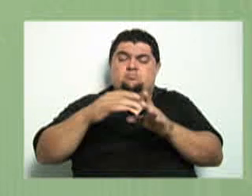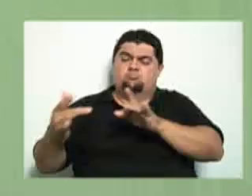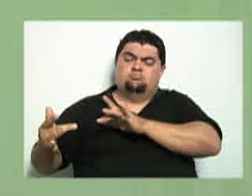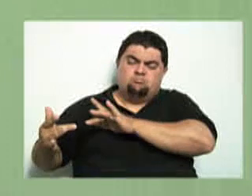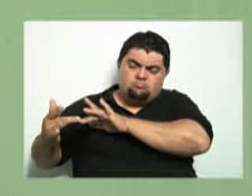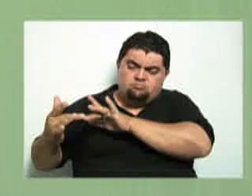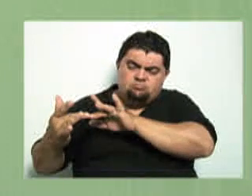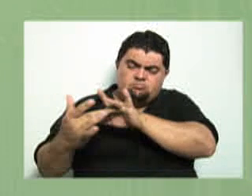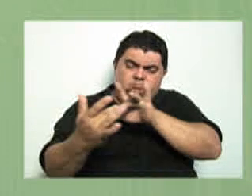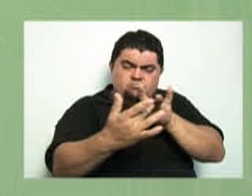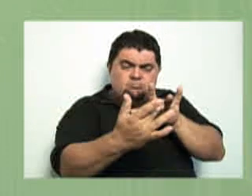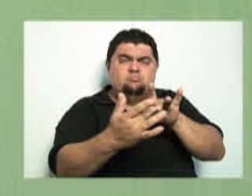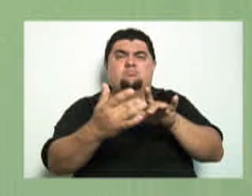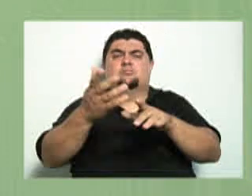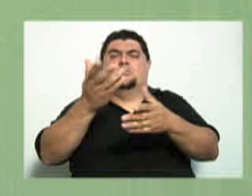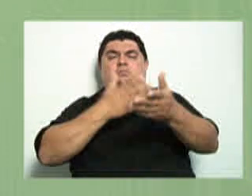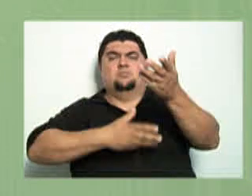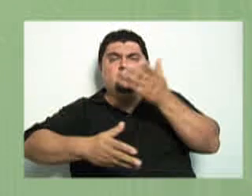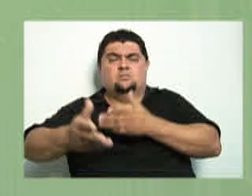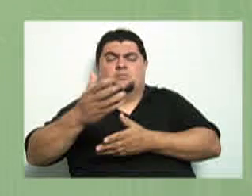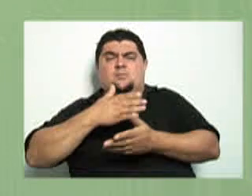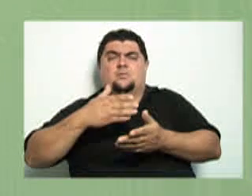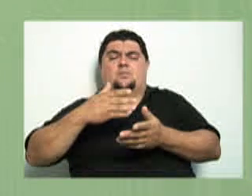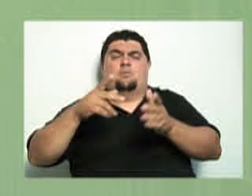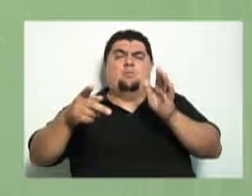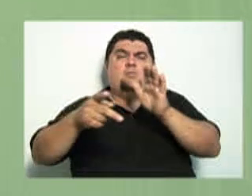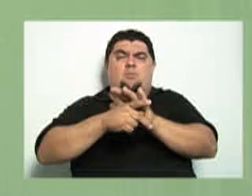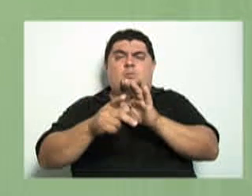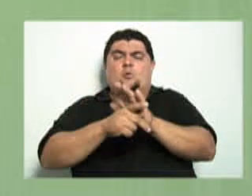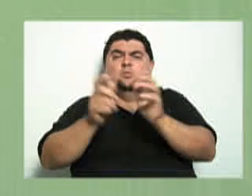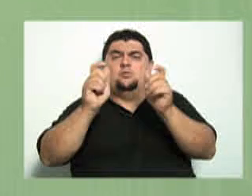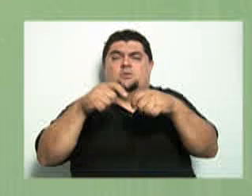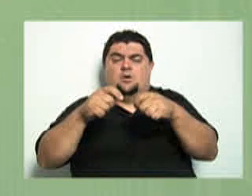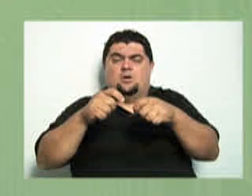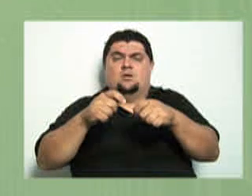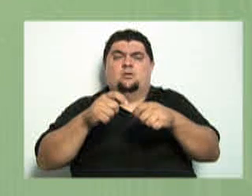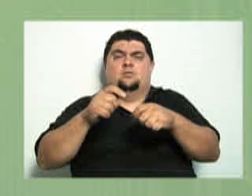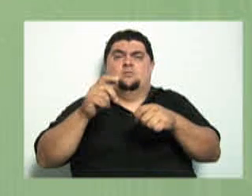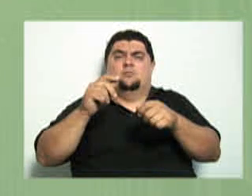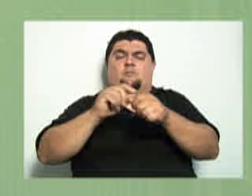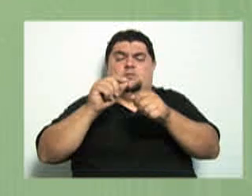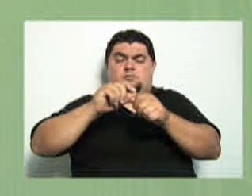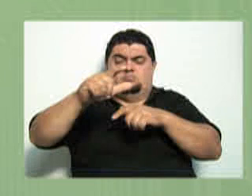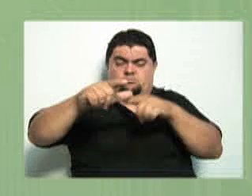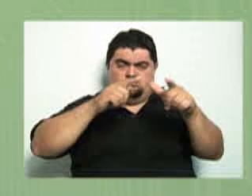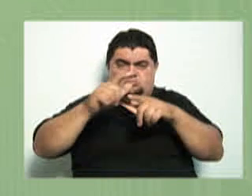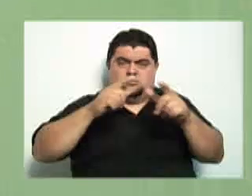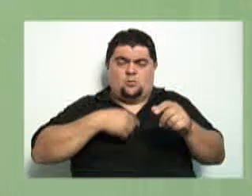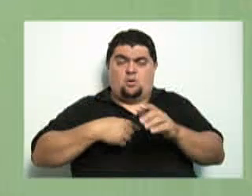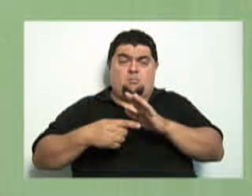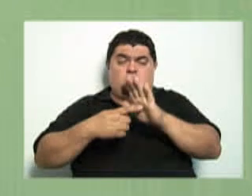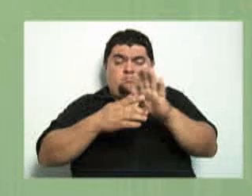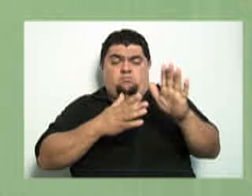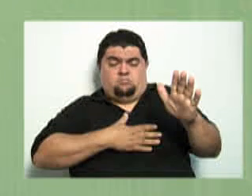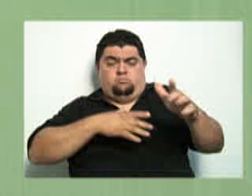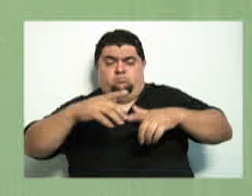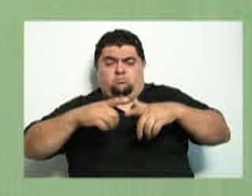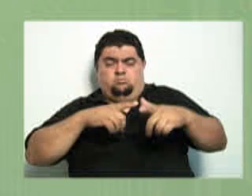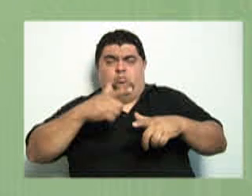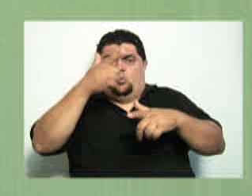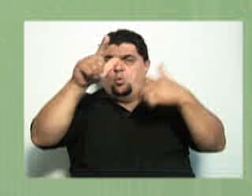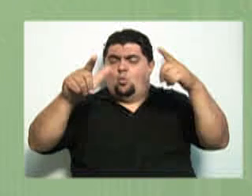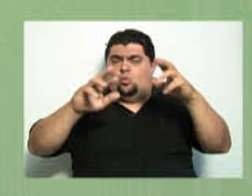instituições, o ambiente ou o campo que permitam o desenvolvimento das habilidades e as relações entre as organizações